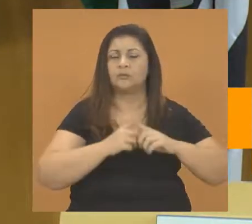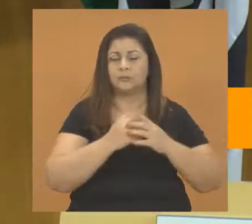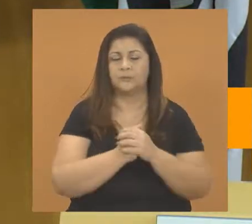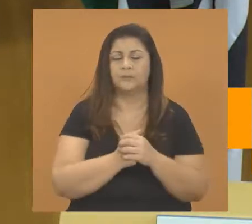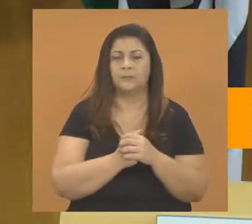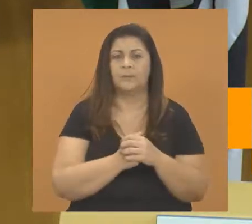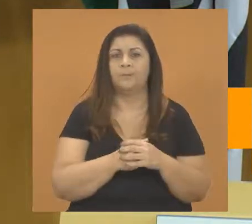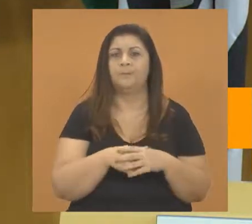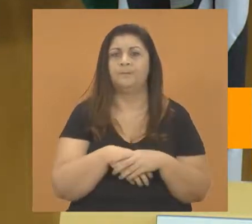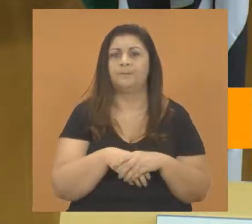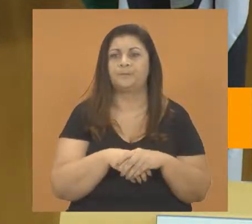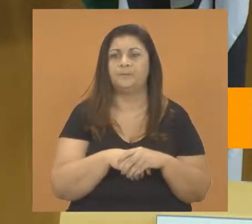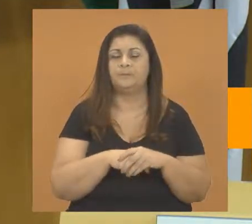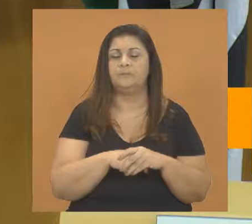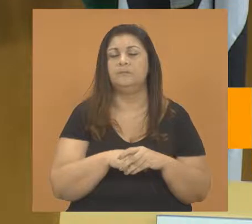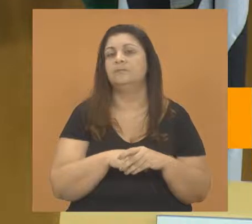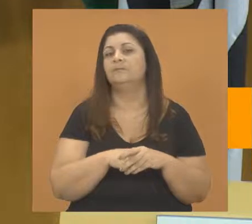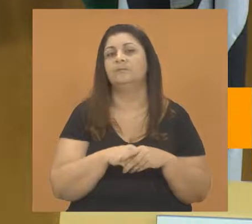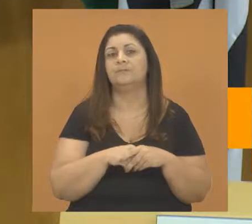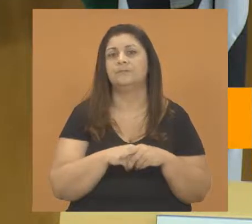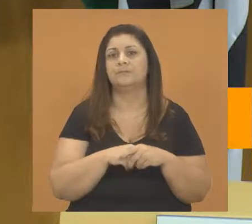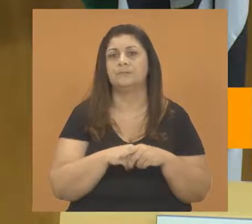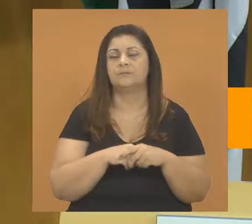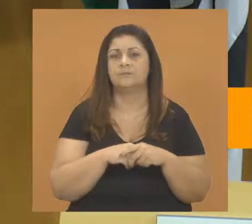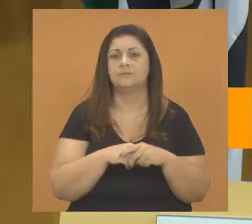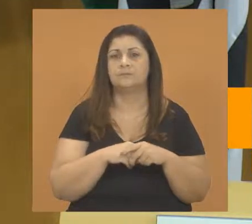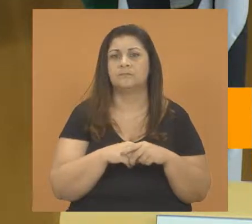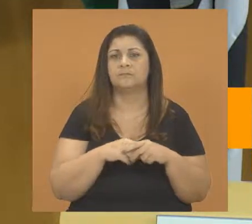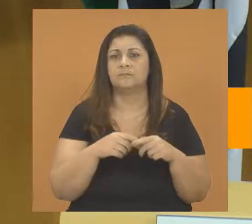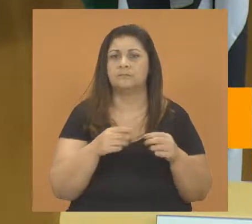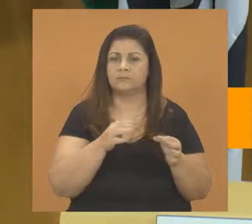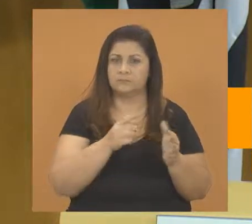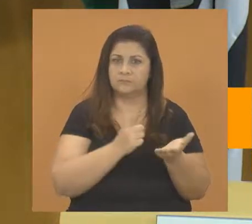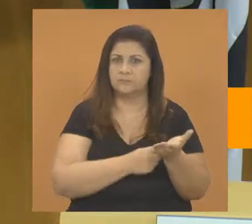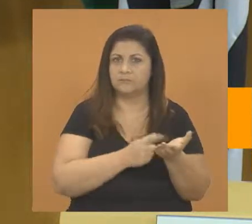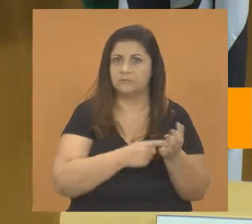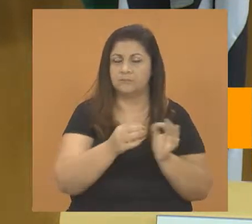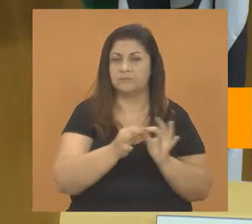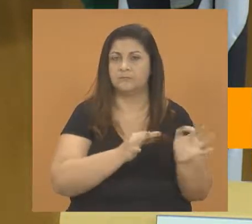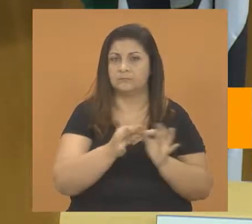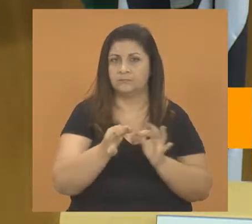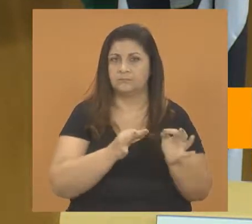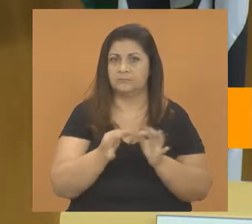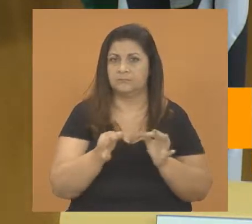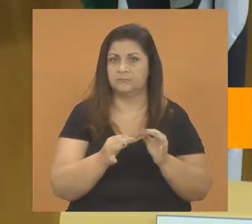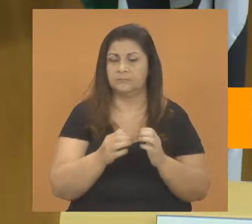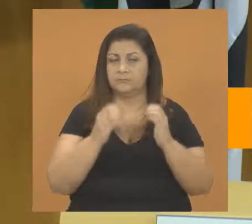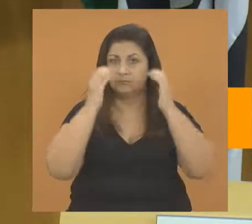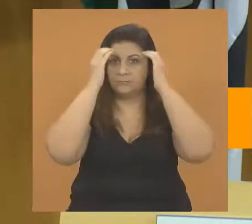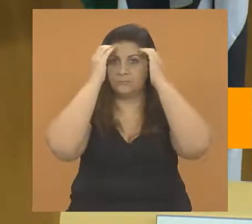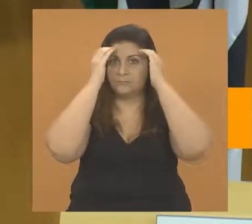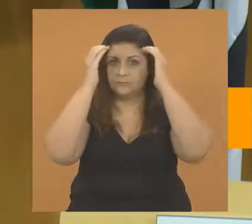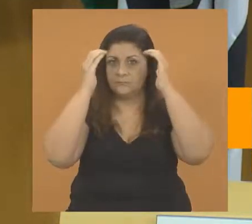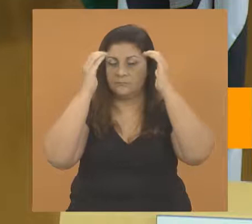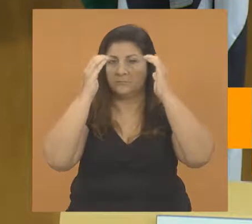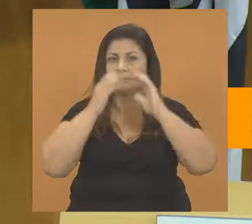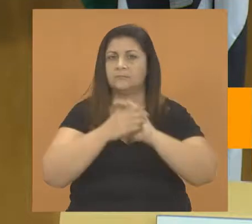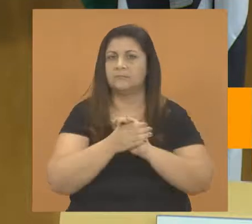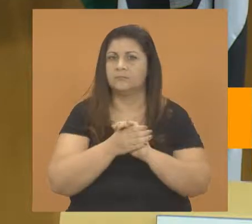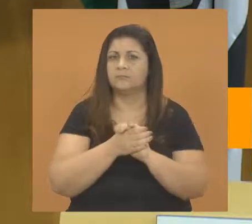ao princípio da simetria o projeto de lei atende o princípio da proporcionalidade e razoabilidade